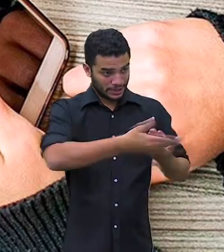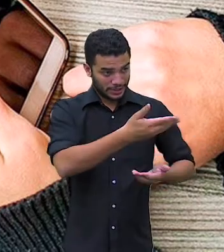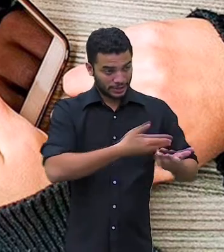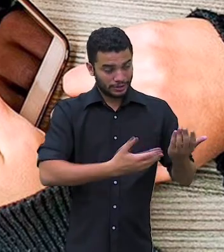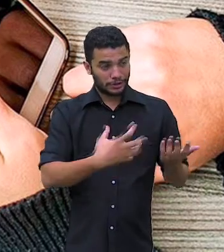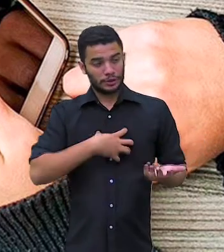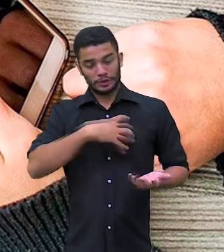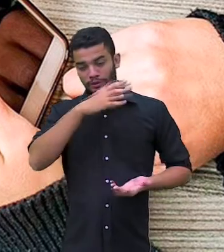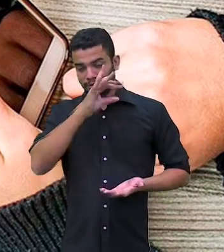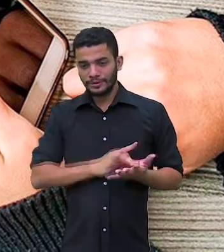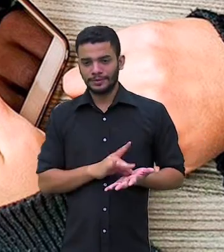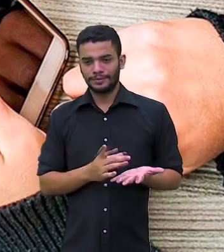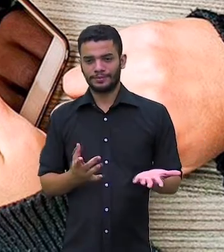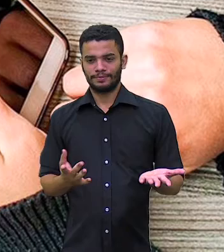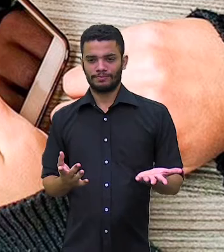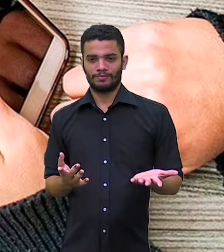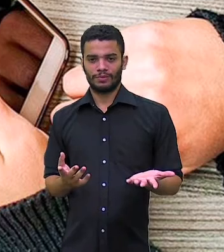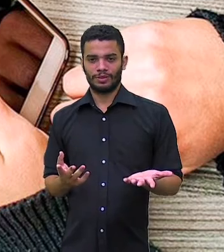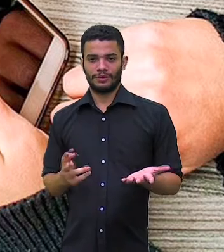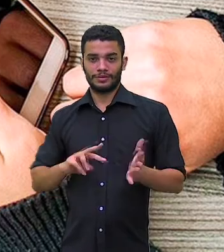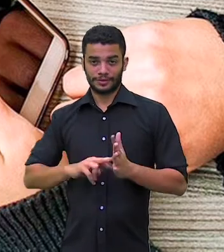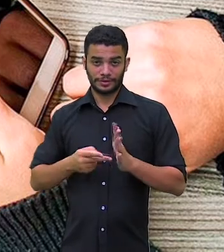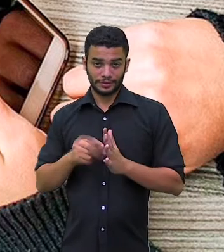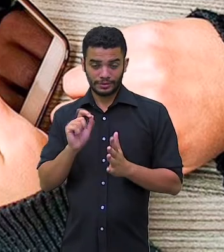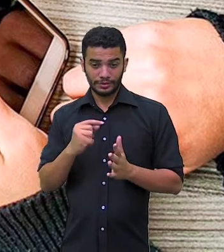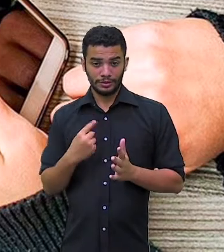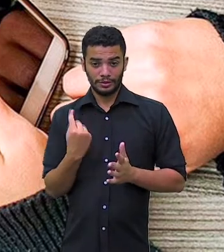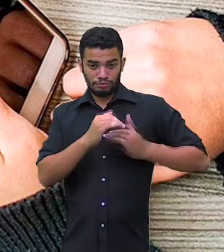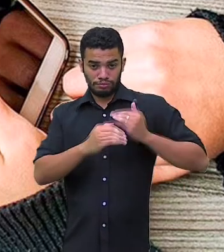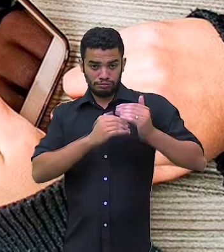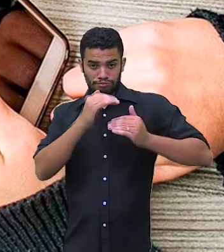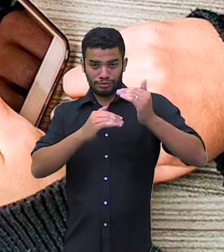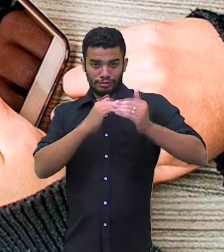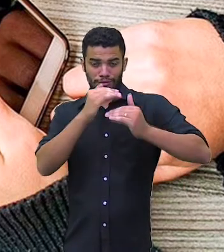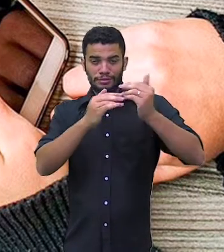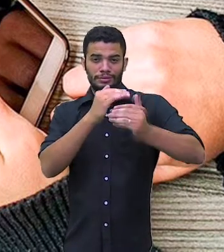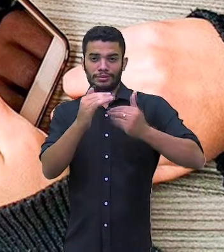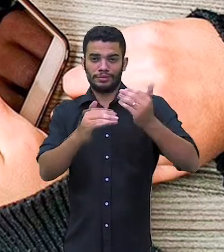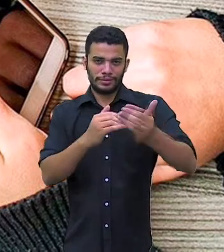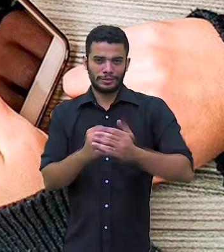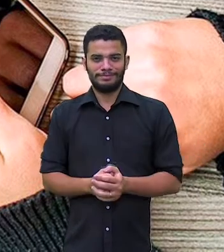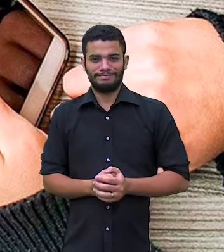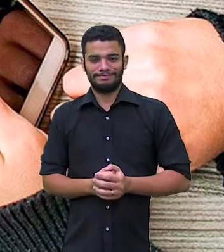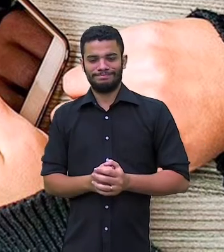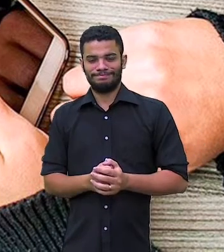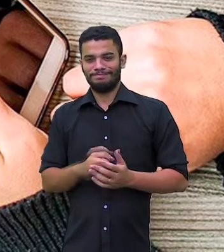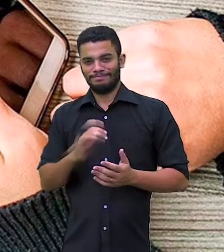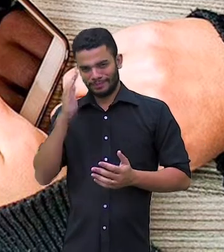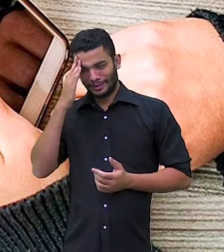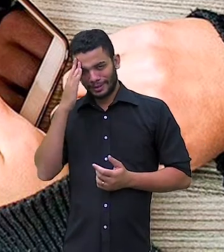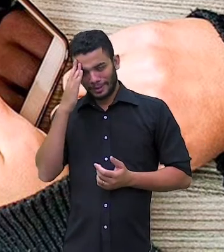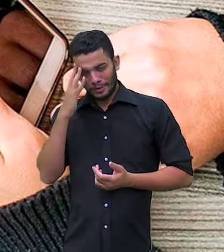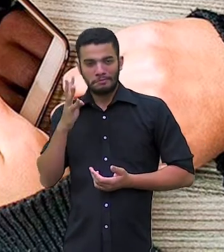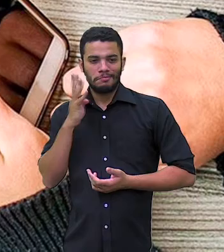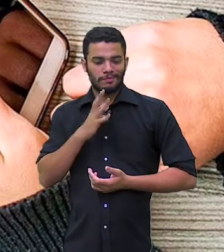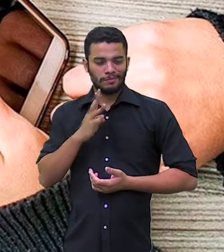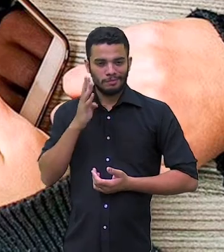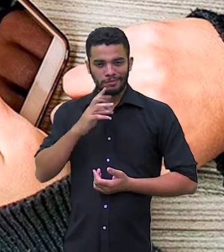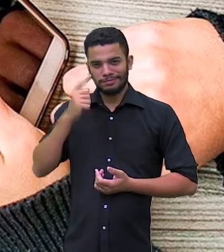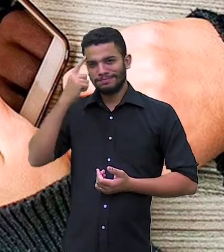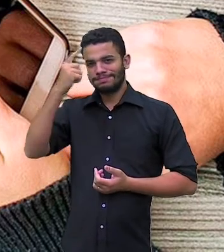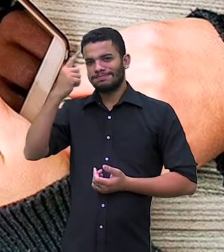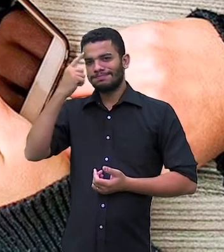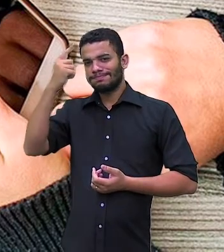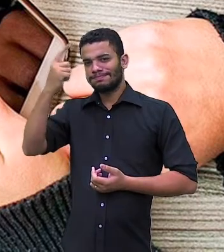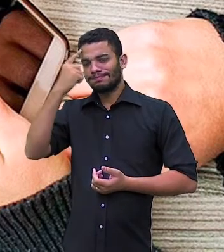que fortalecerão o relacionamento e o amor. Bela reflexão, não é mesmo? Agora teremos também